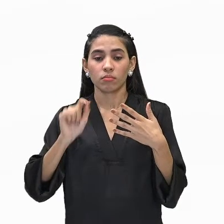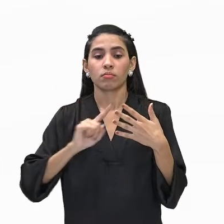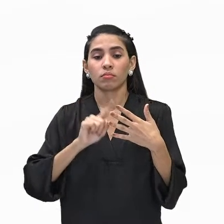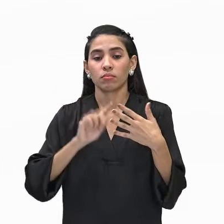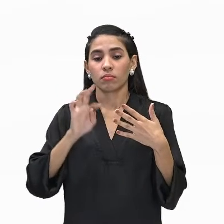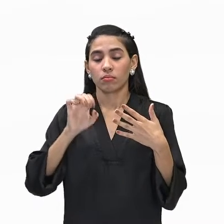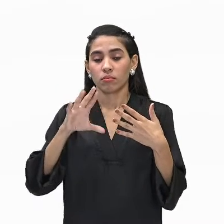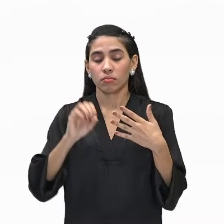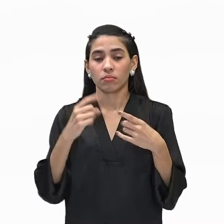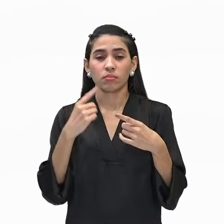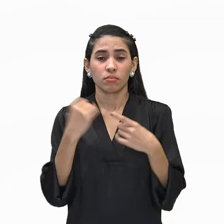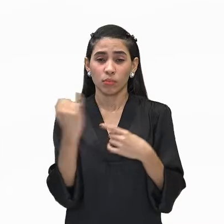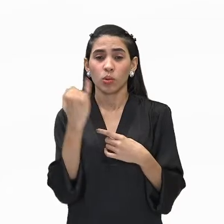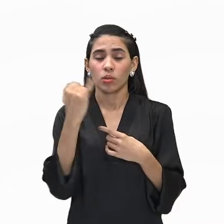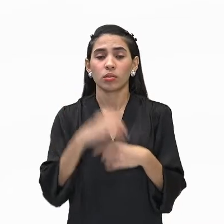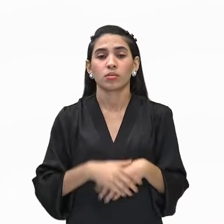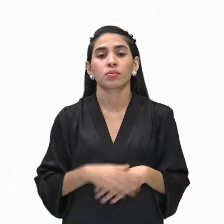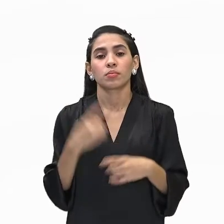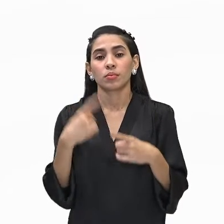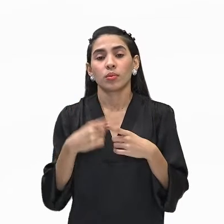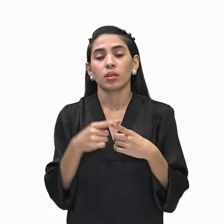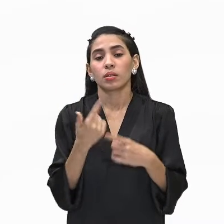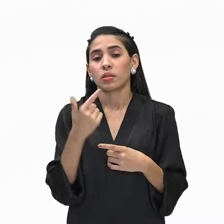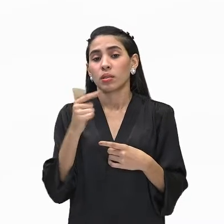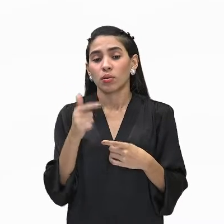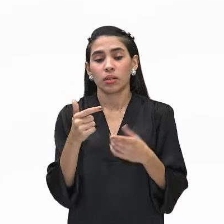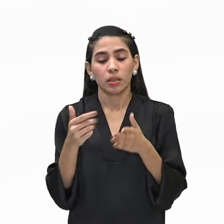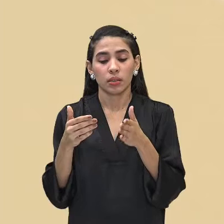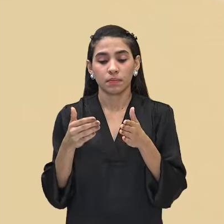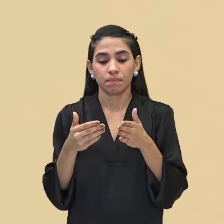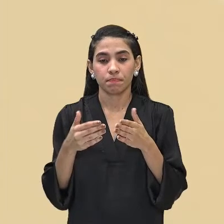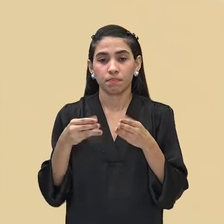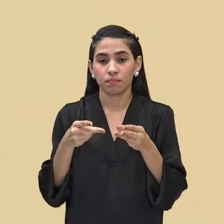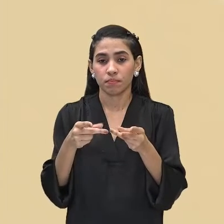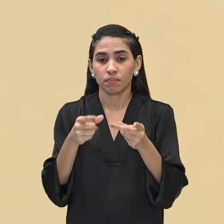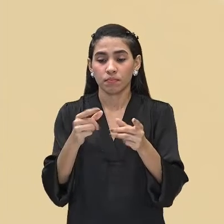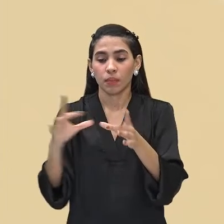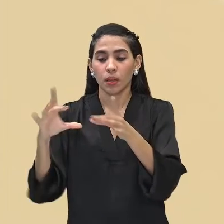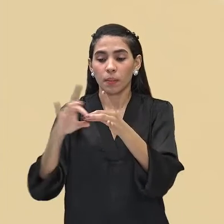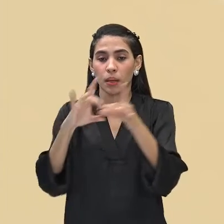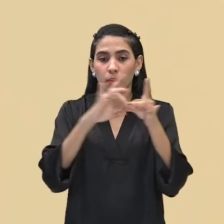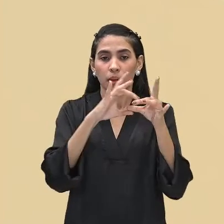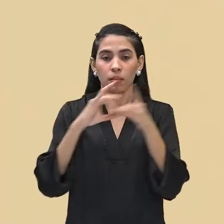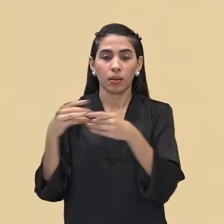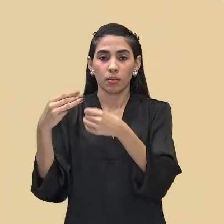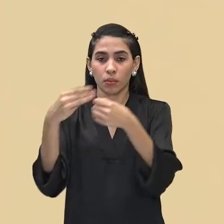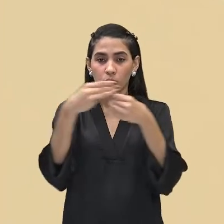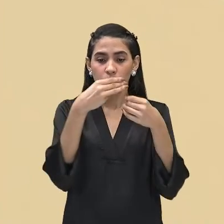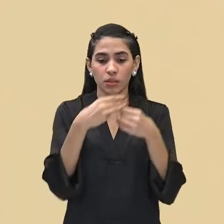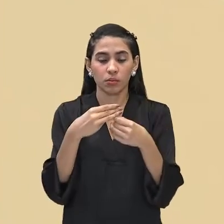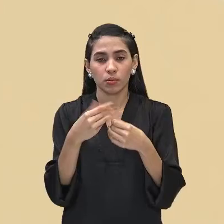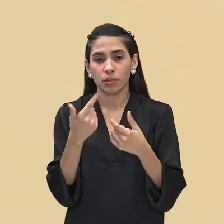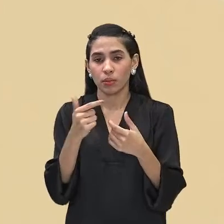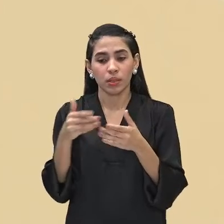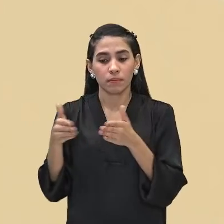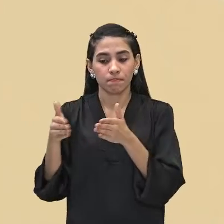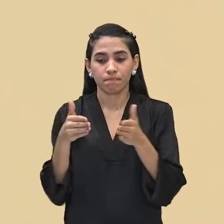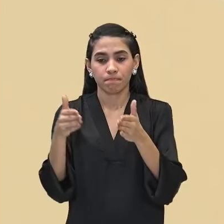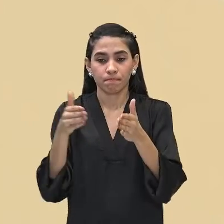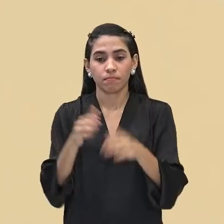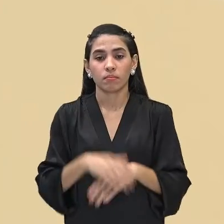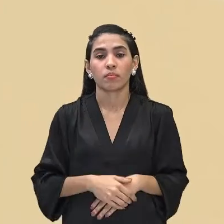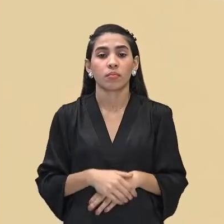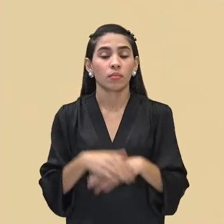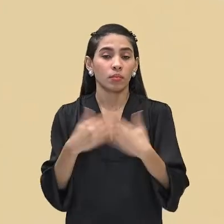nossas estradas. Por quê? Nós não temos estradas terrestres para ligar todos os municípios. Então, o que acontece? A navegação